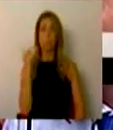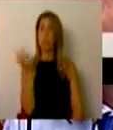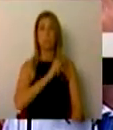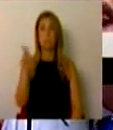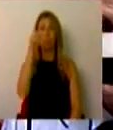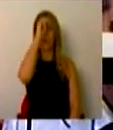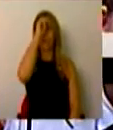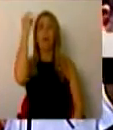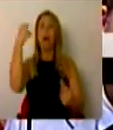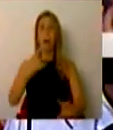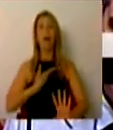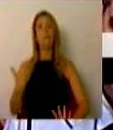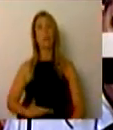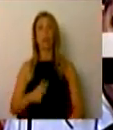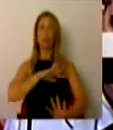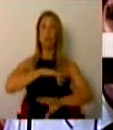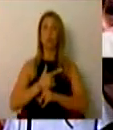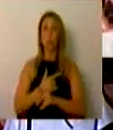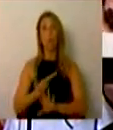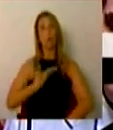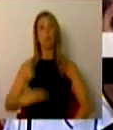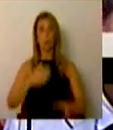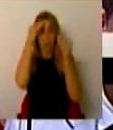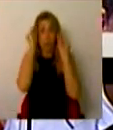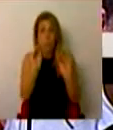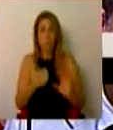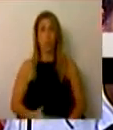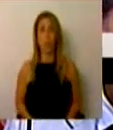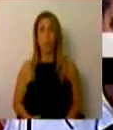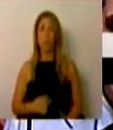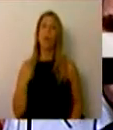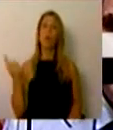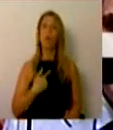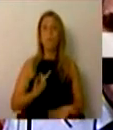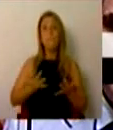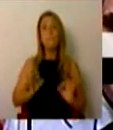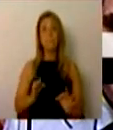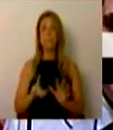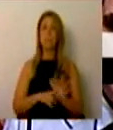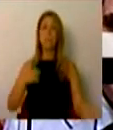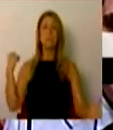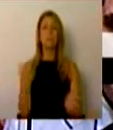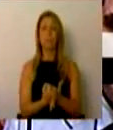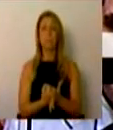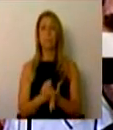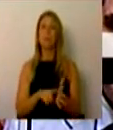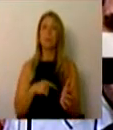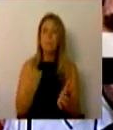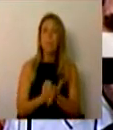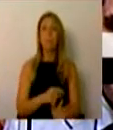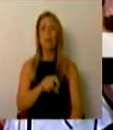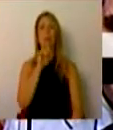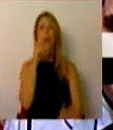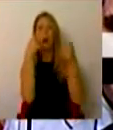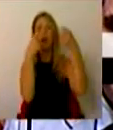Há outros direitos, designadamente o direito à educação, e aqui o que nós precisamos sempre é de sermos capazes de compatibilizar